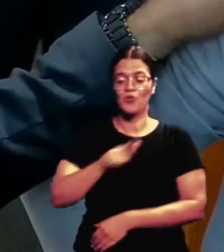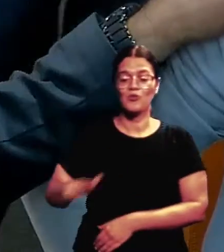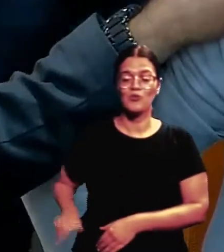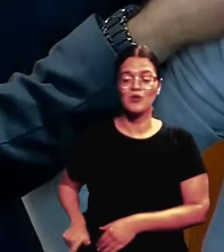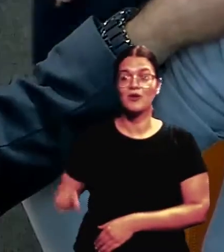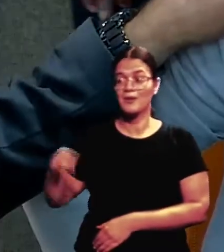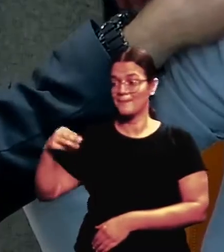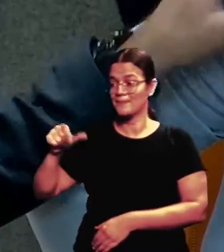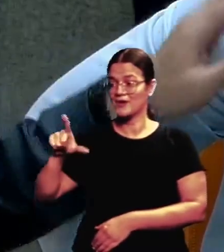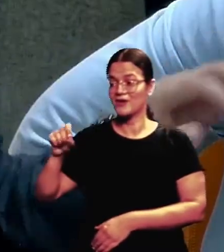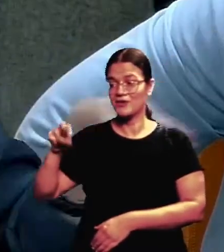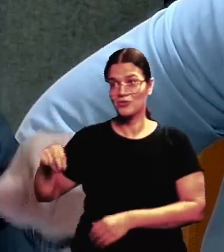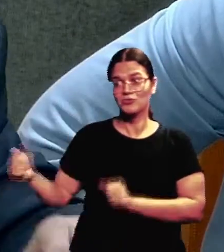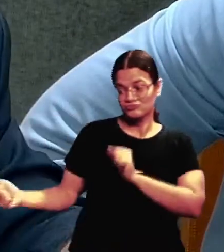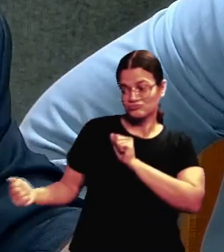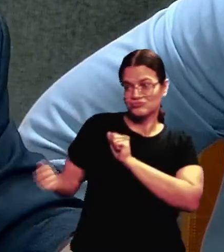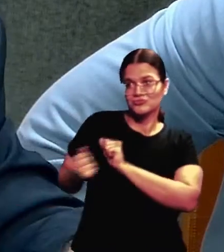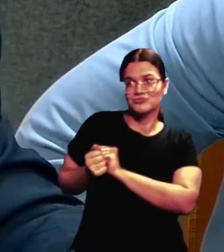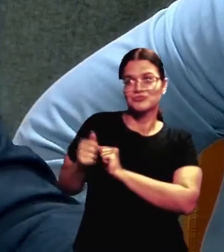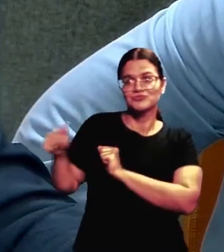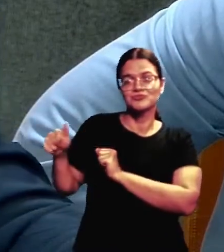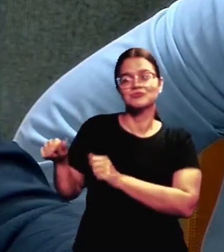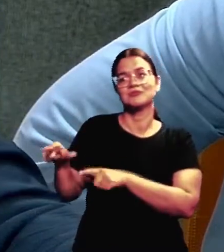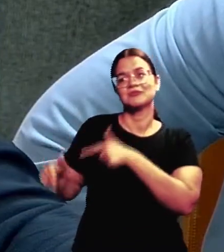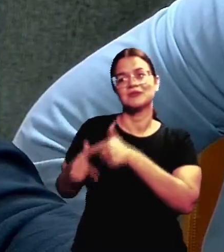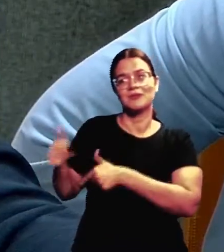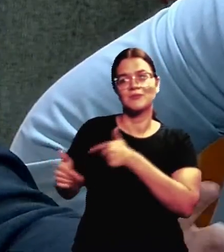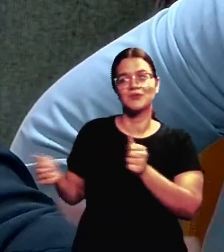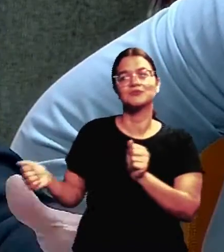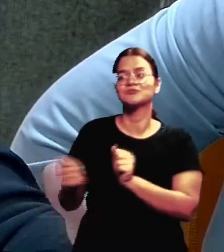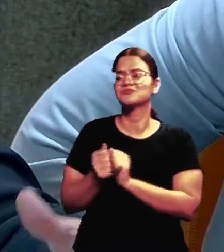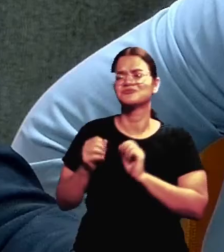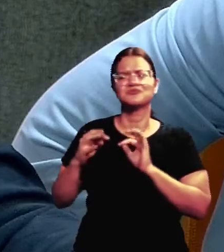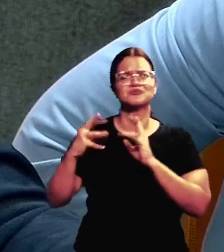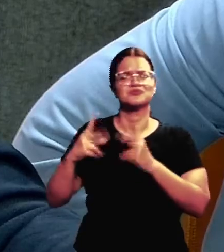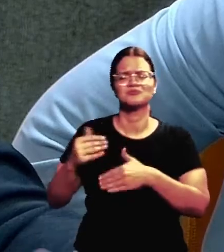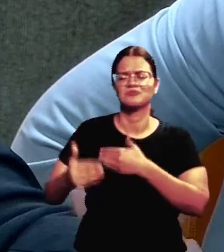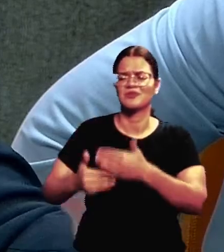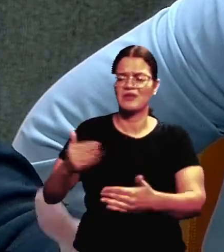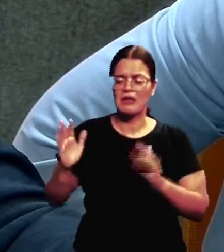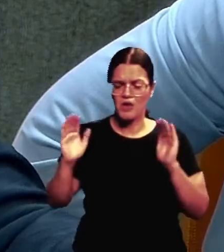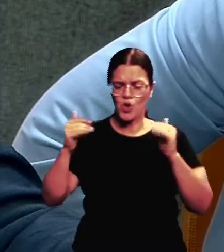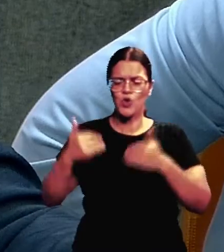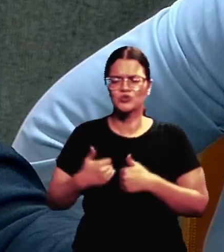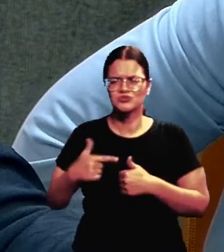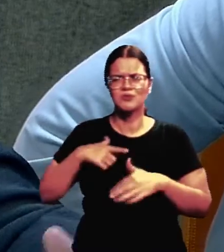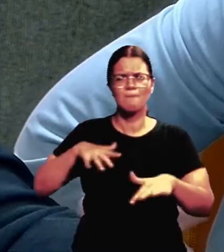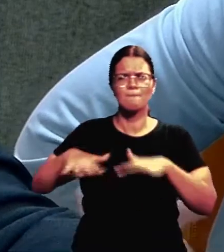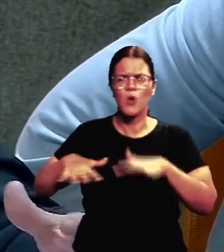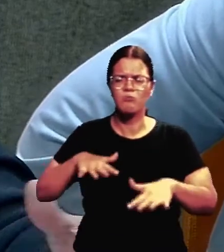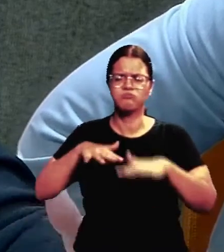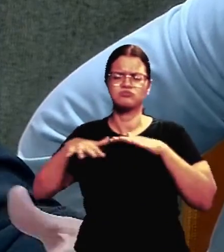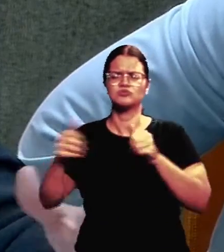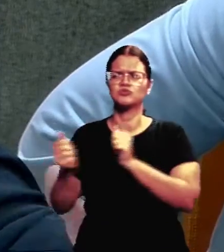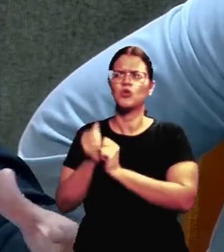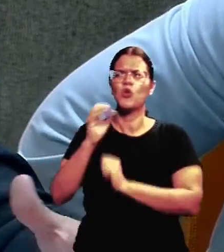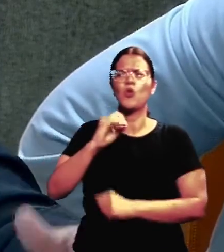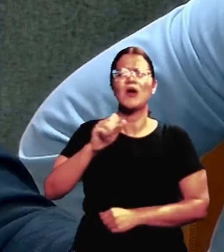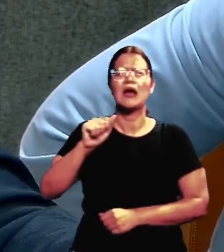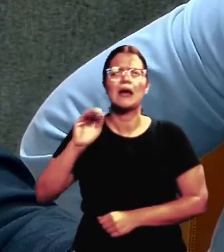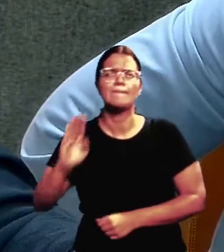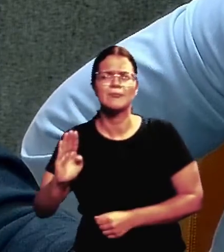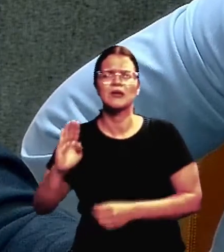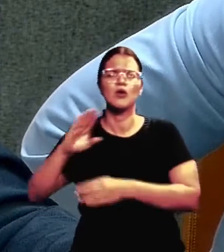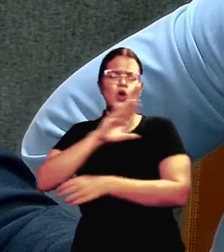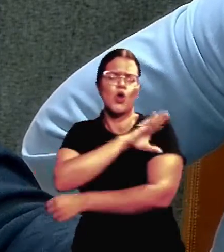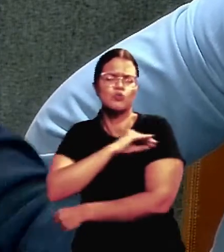estado, o Marlon era meu parceiro lá como superintendente. Então, todo o segmento do autismo mobilizou junto com a OAB, com os